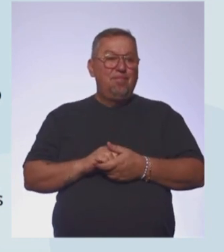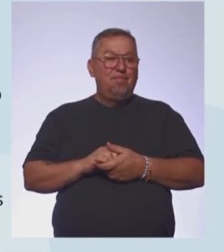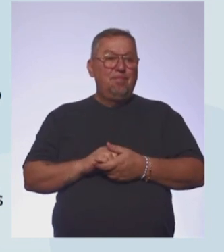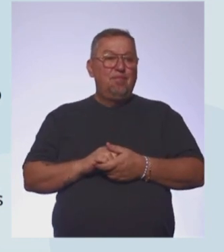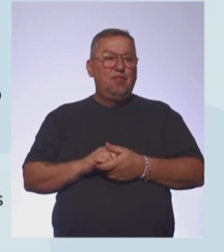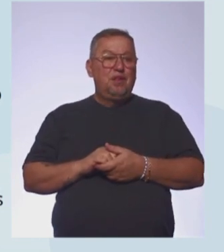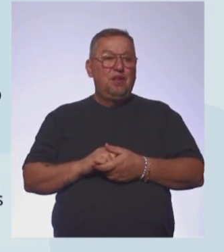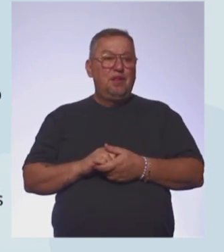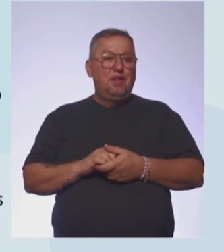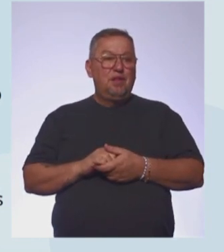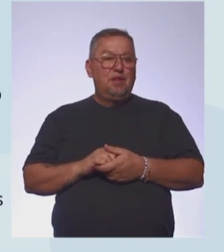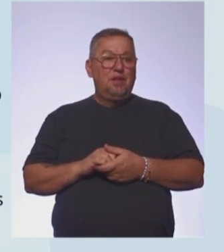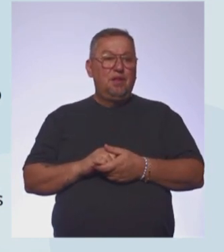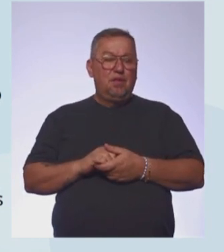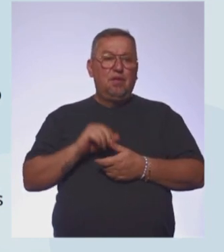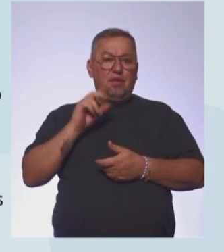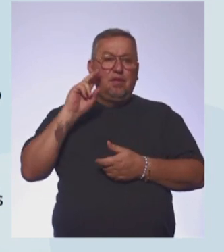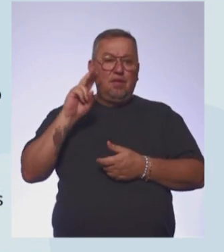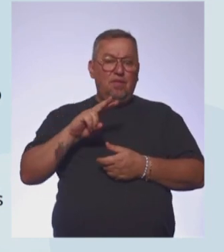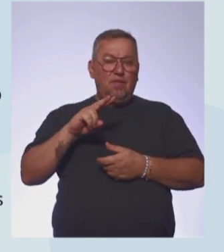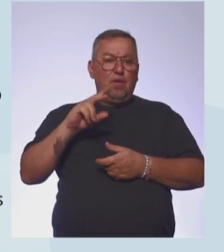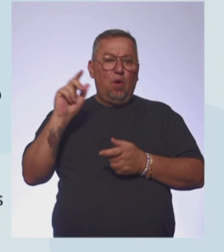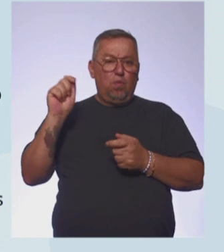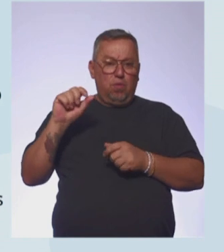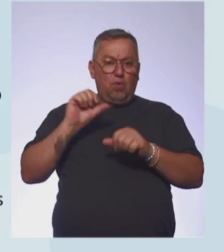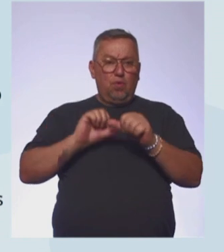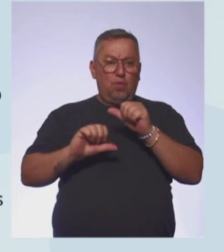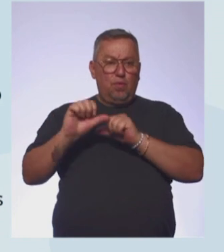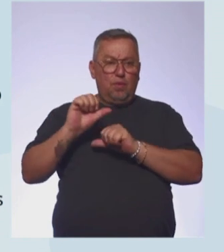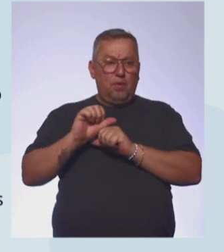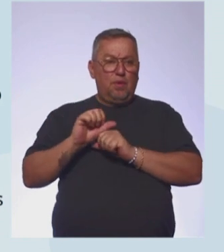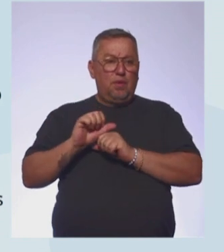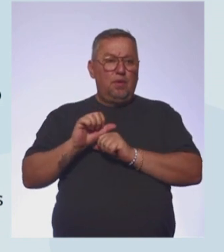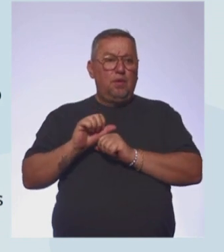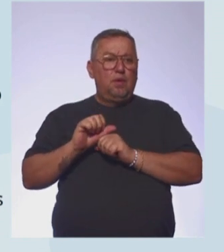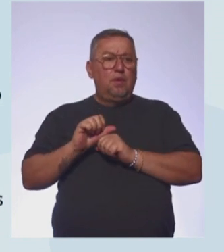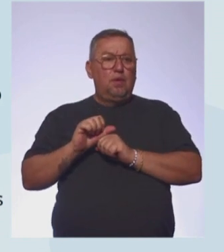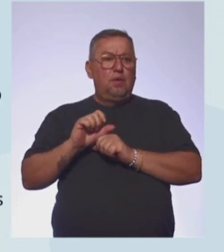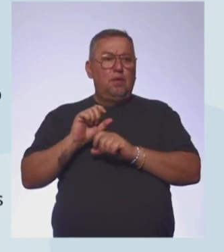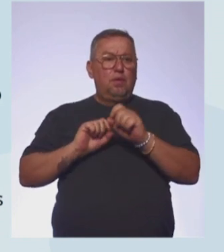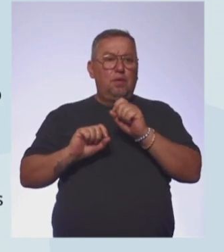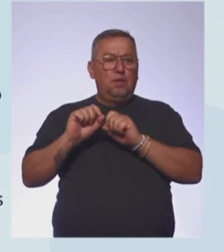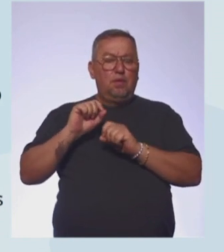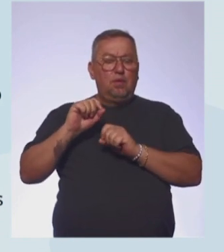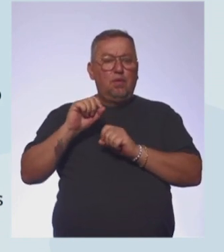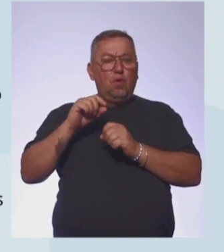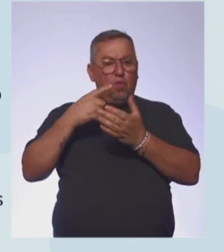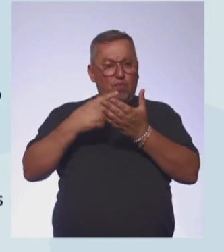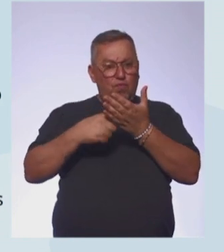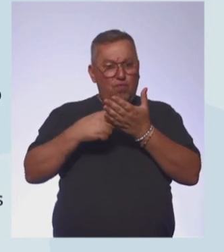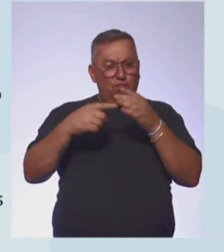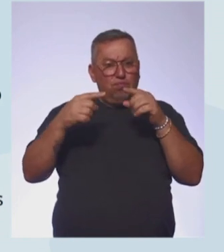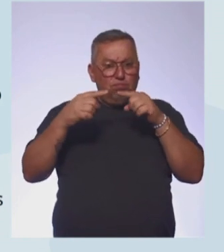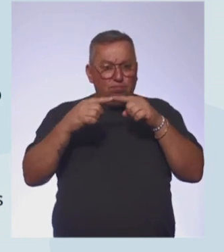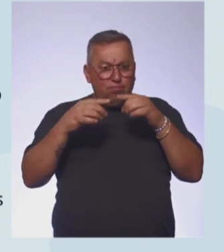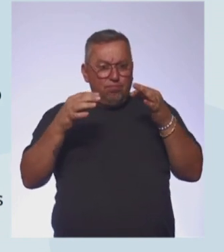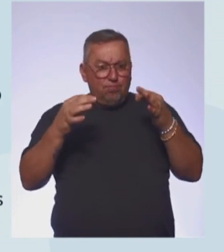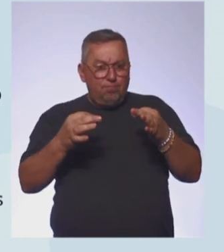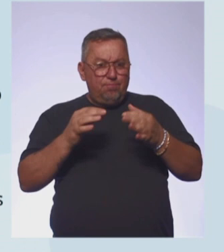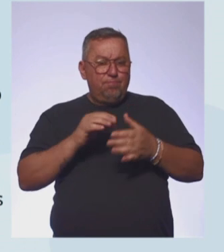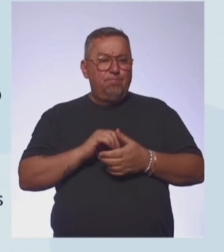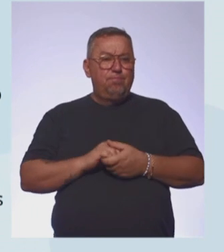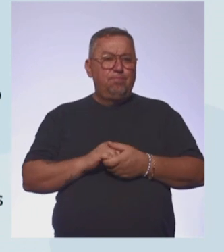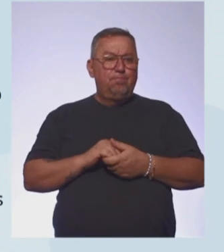bom, ok? Então, esse segundo, se eu posso trocar por conforme, dá a ideia de conformidade, né?